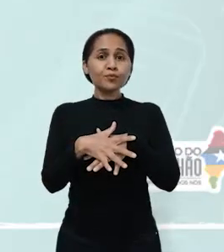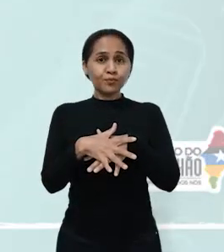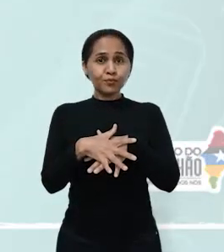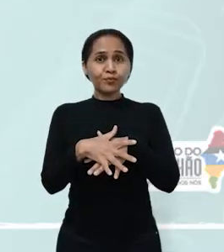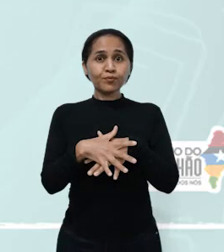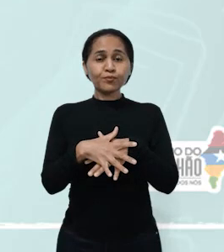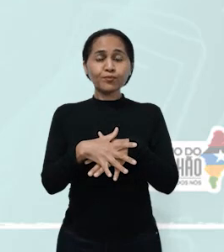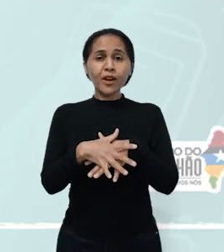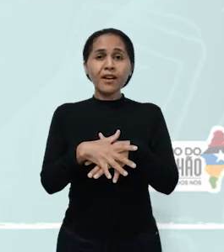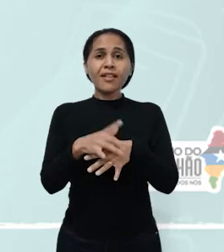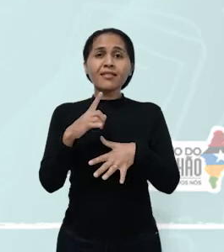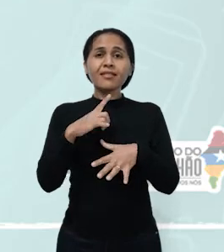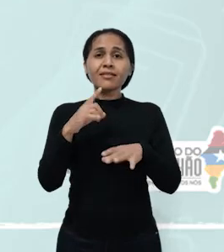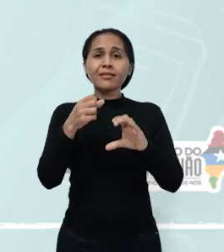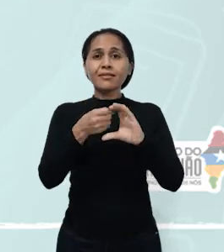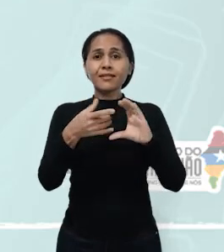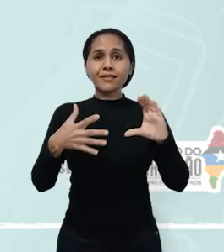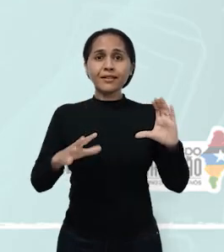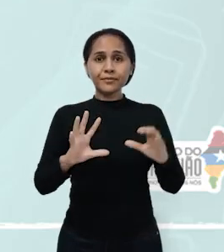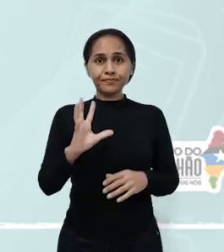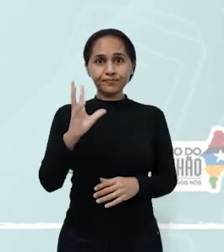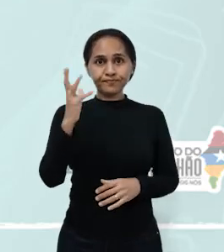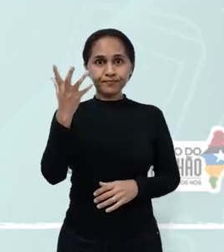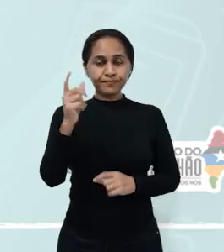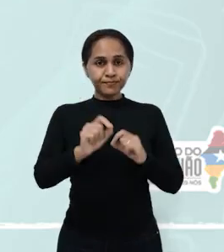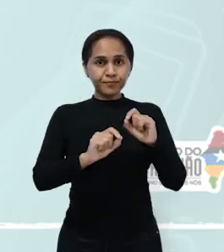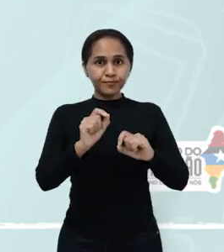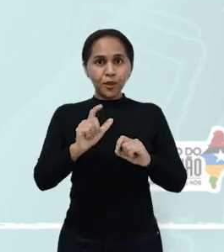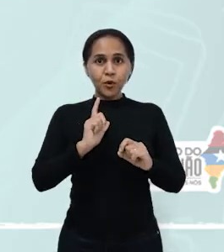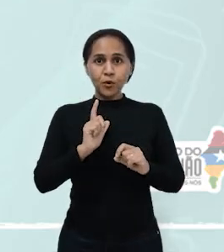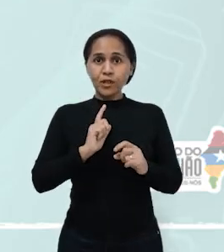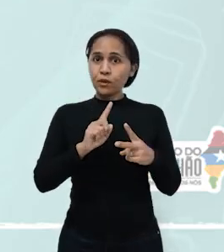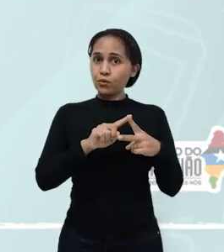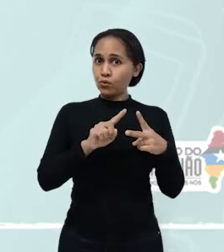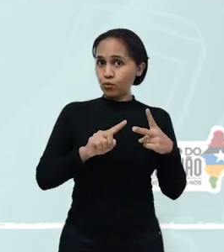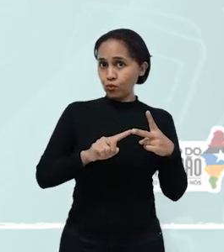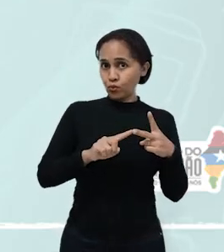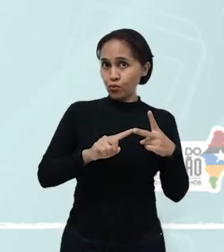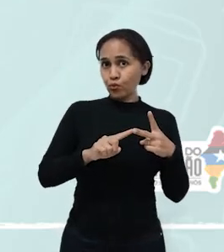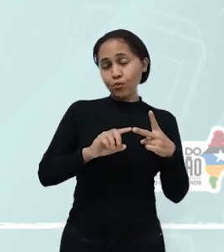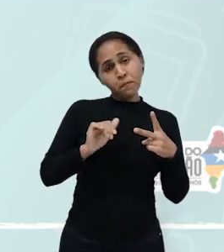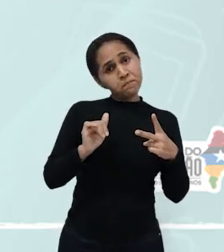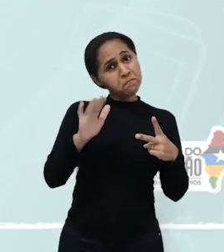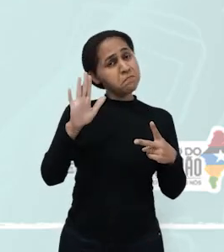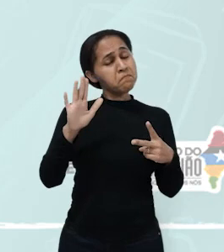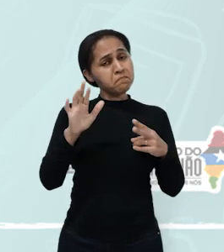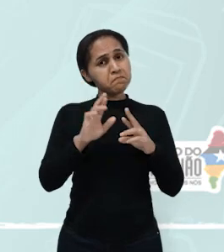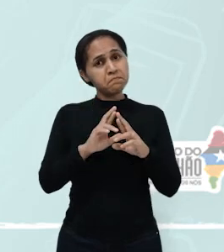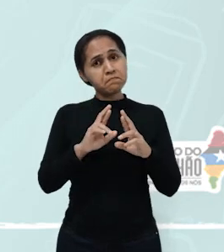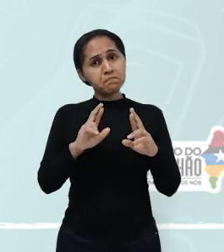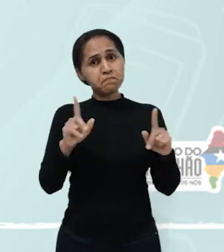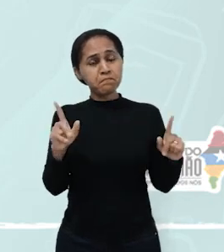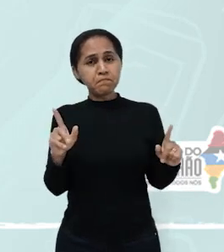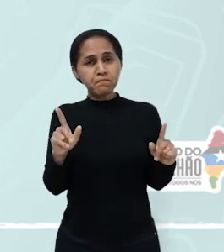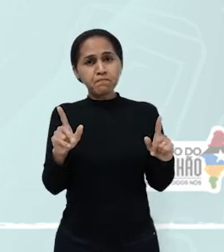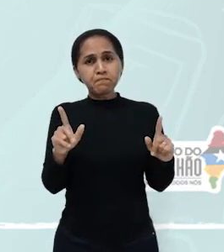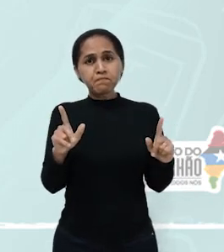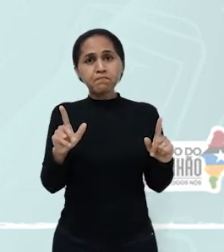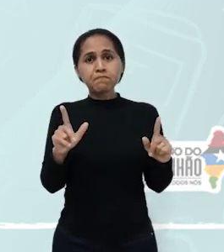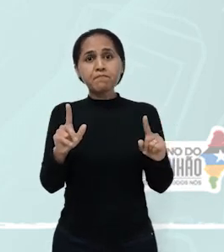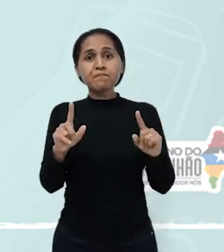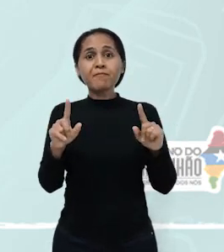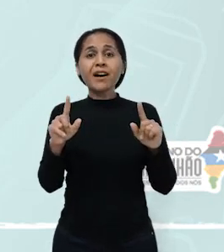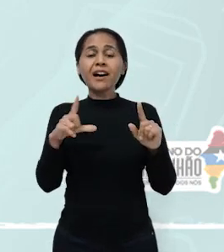fenômeno caracterizado pela ocorrência de duas ou mais substâncias diferentes que vão apresentar a